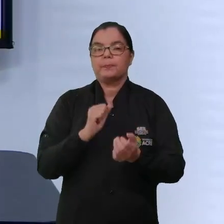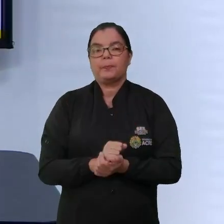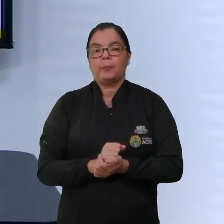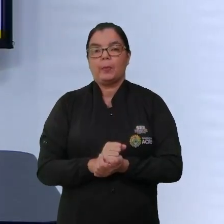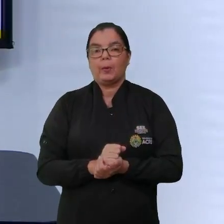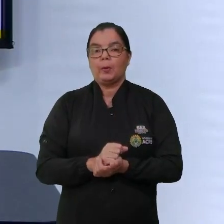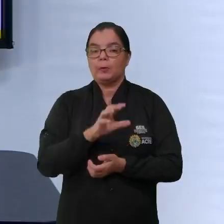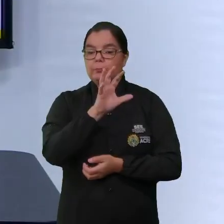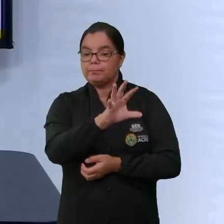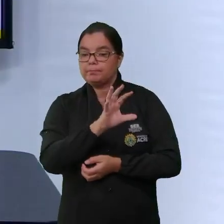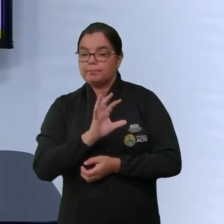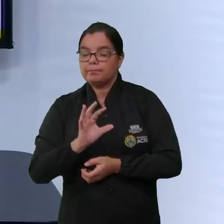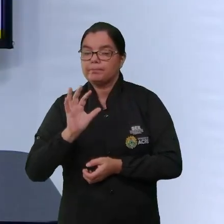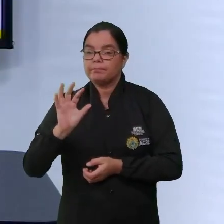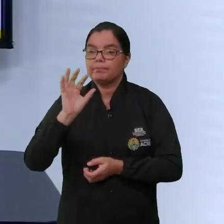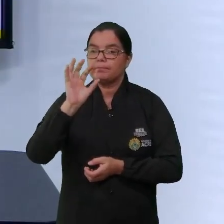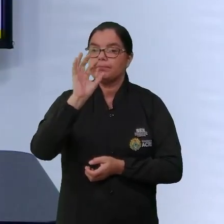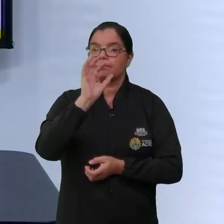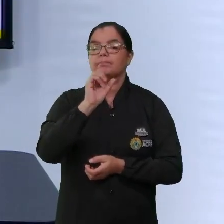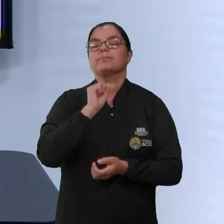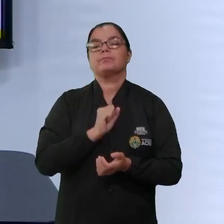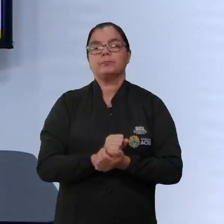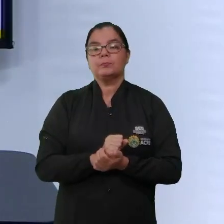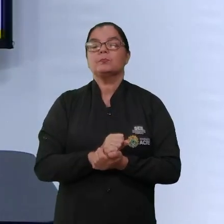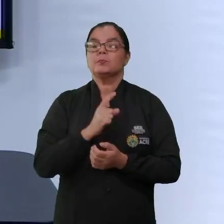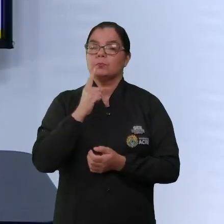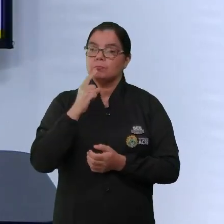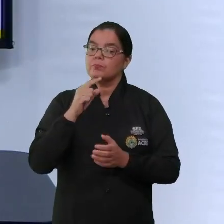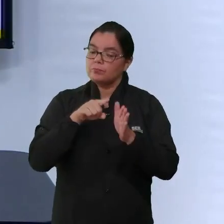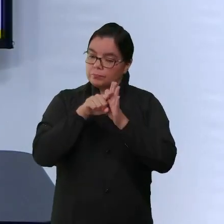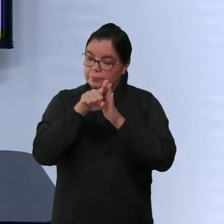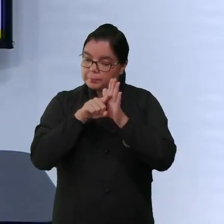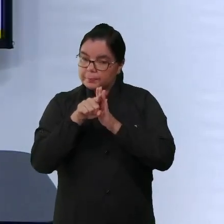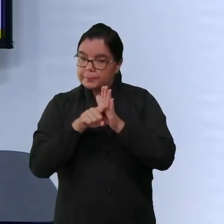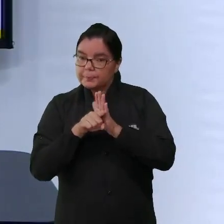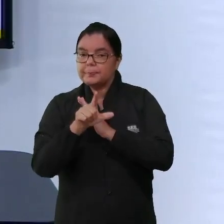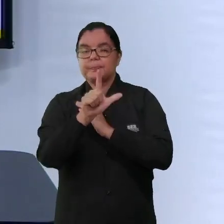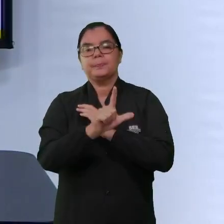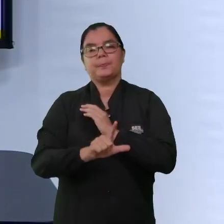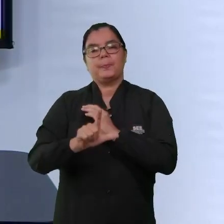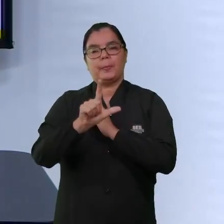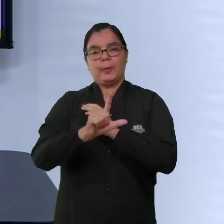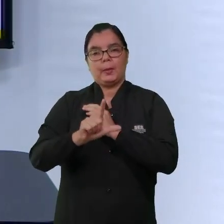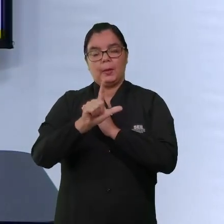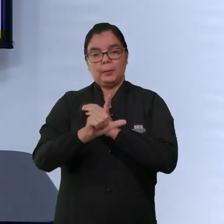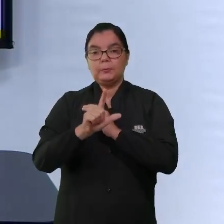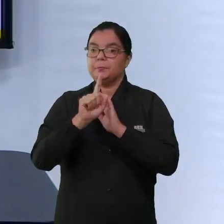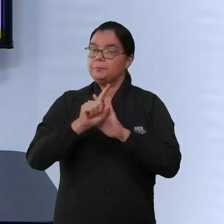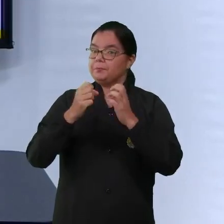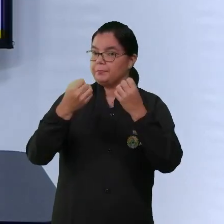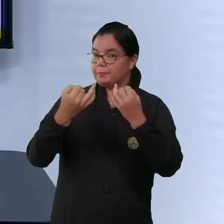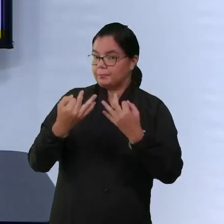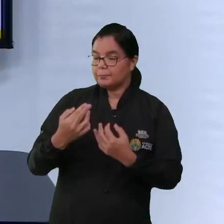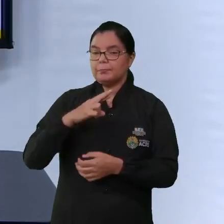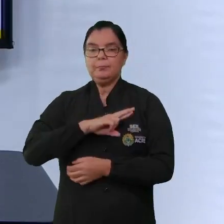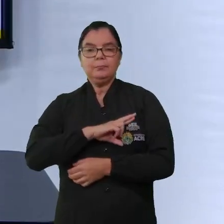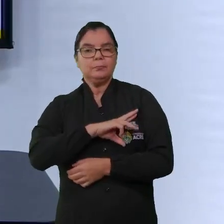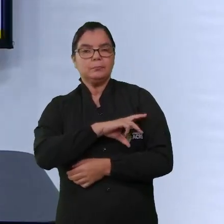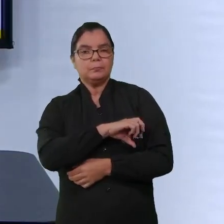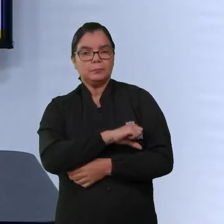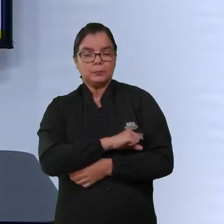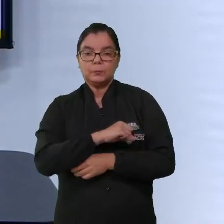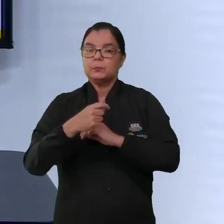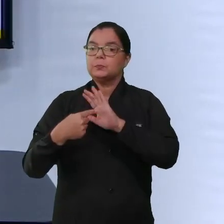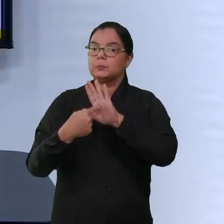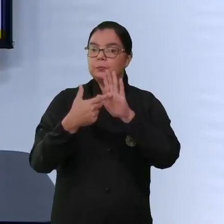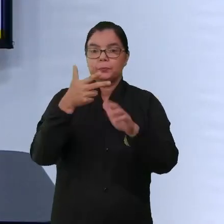esse regionalismo é um rico espaço para investigação literária. E falando em romantismo, eu